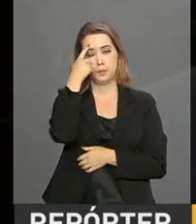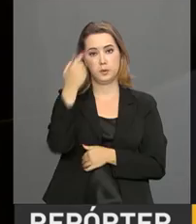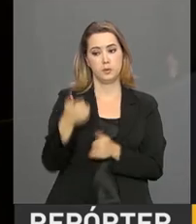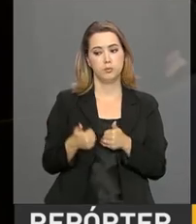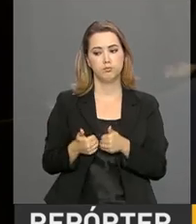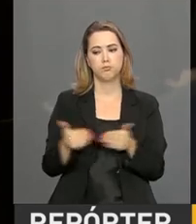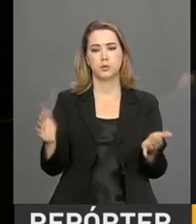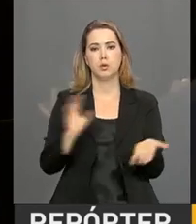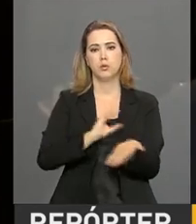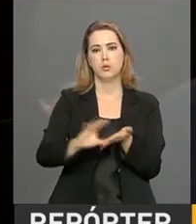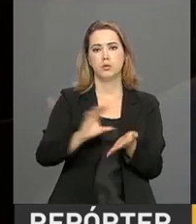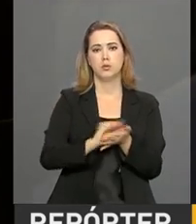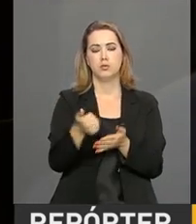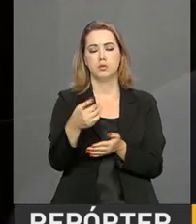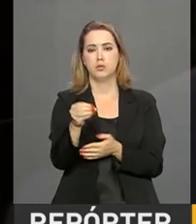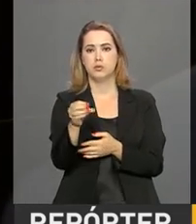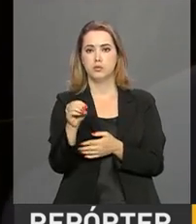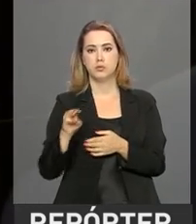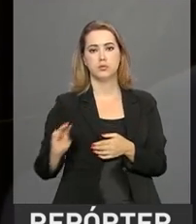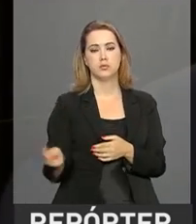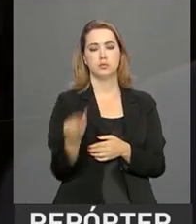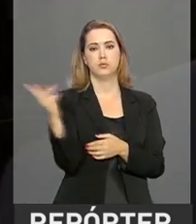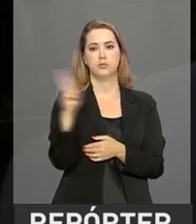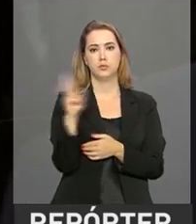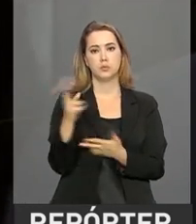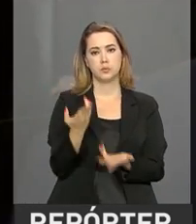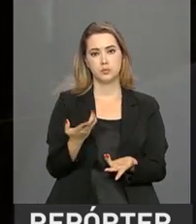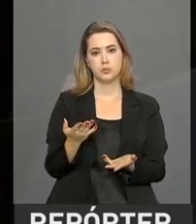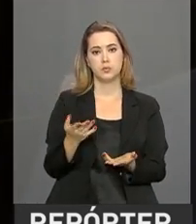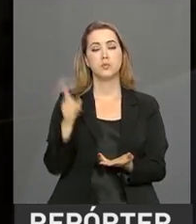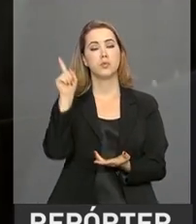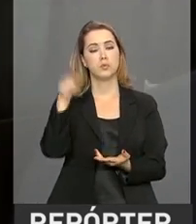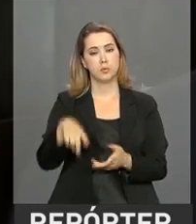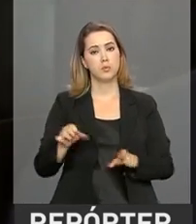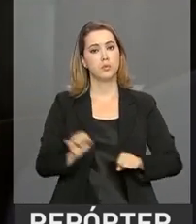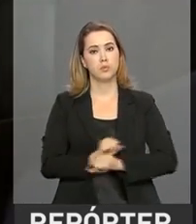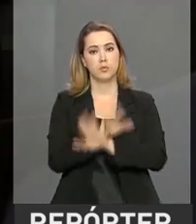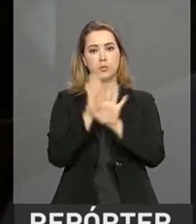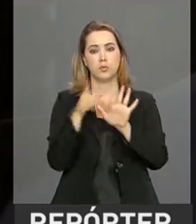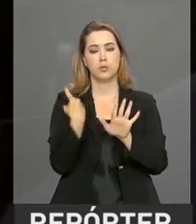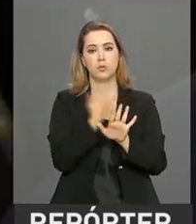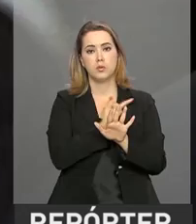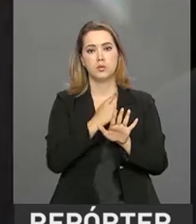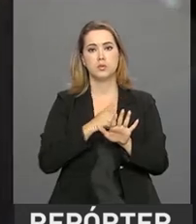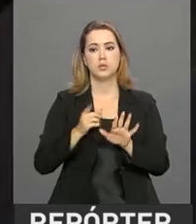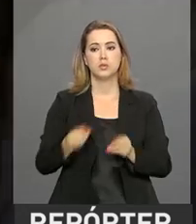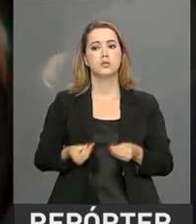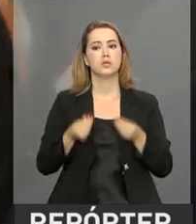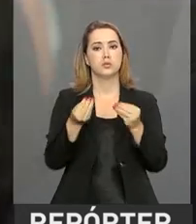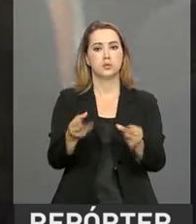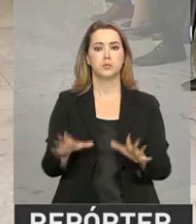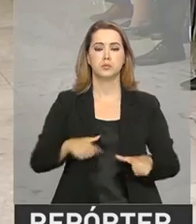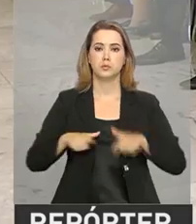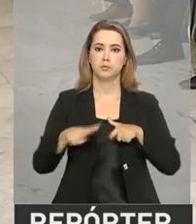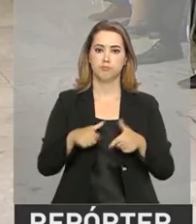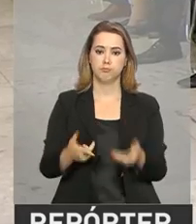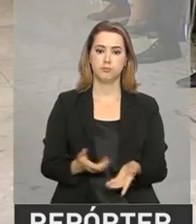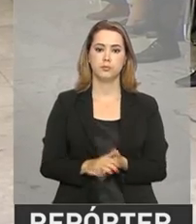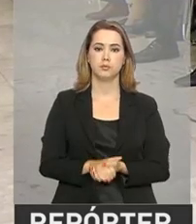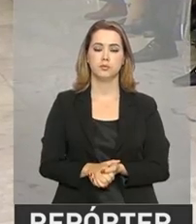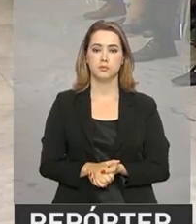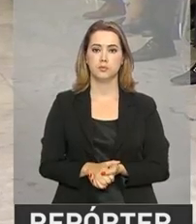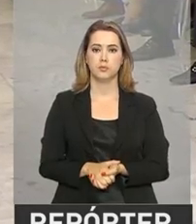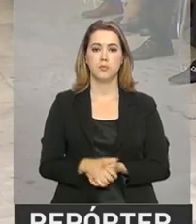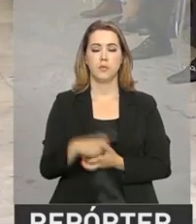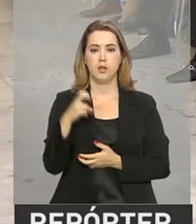num investimento de 100 milhões de reais. Né? E, evidentemente, nós vamos ter mais empregos, porque as emissoras vão crescer. Representantes